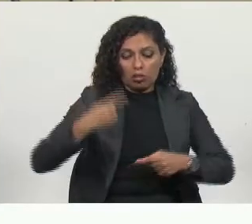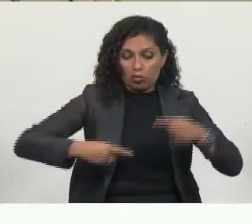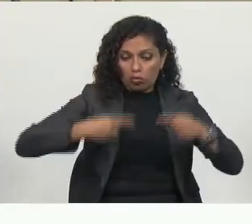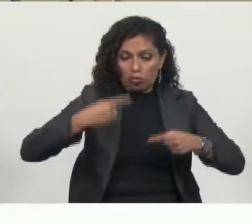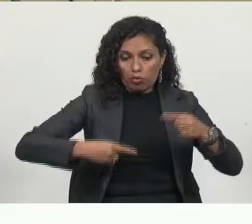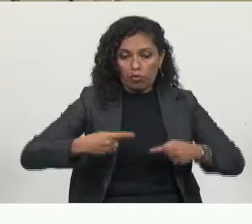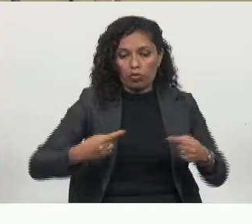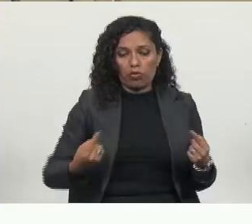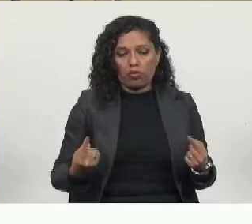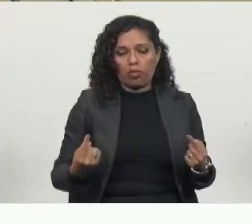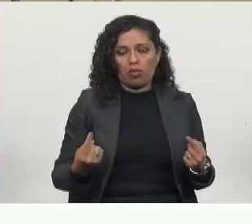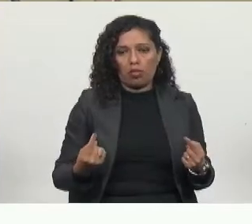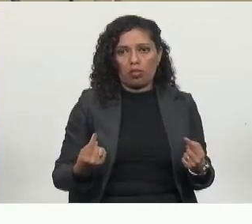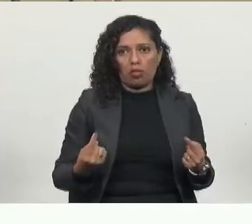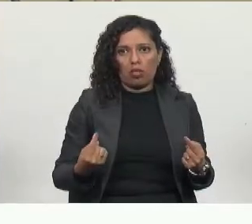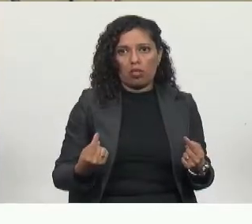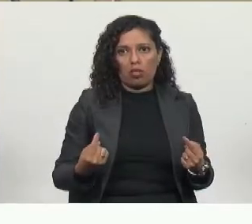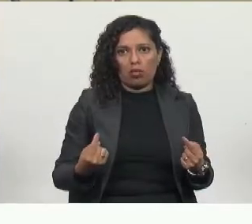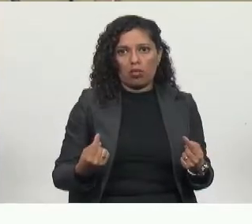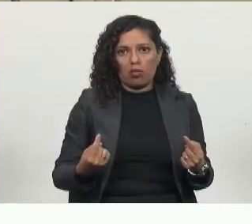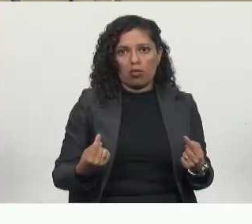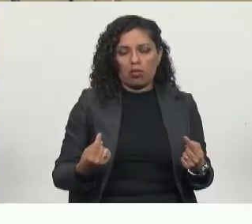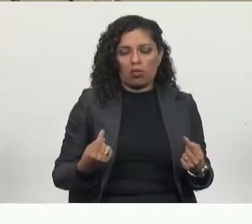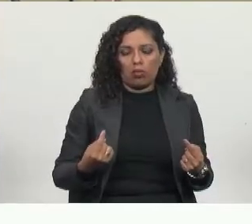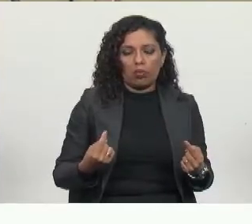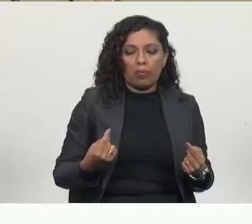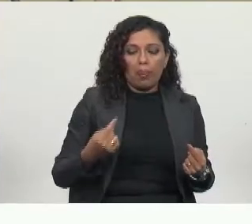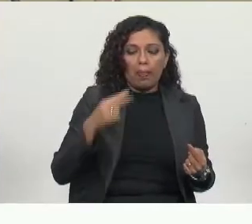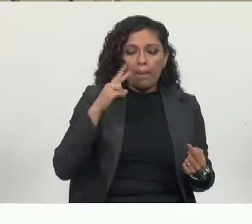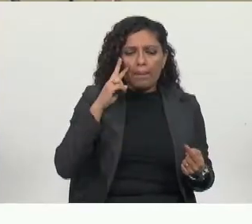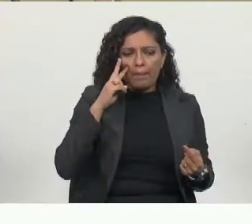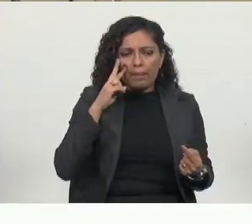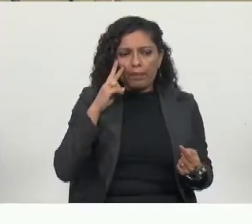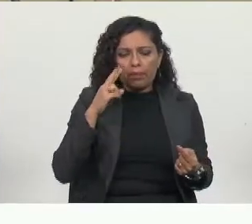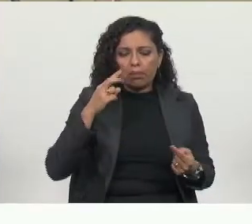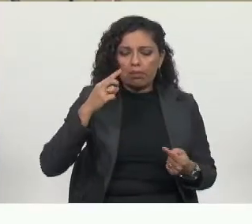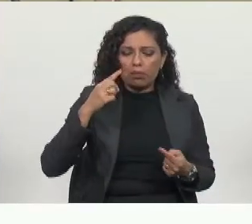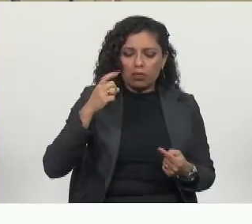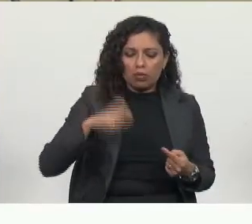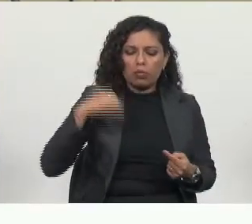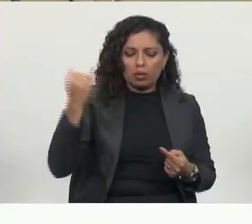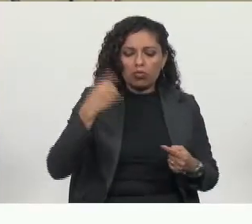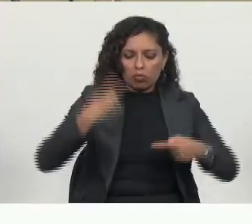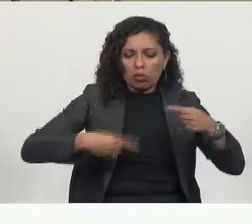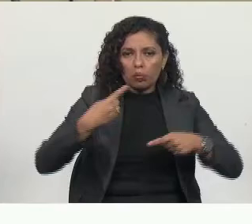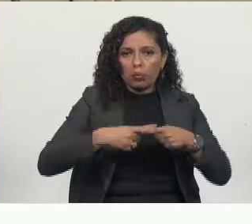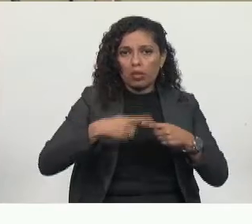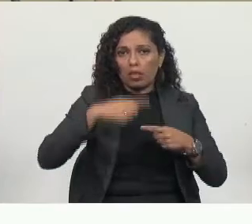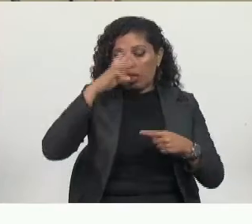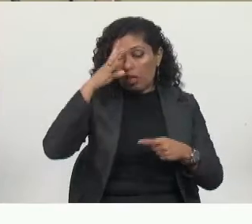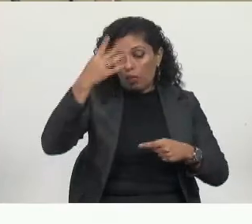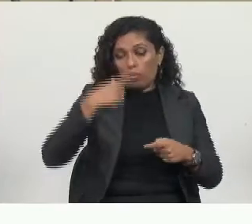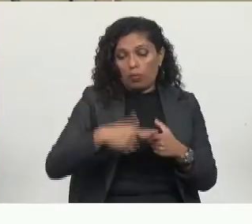de qual delas empregar no momento grave, caso esse momento ocorra,